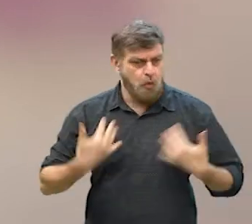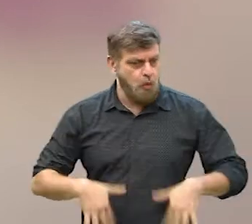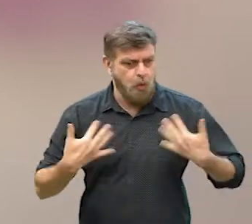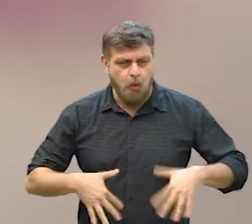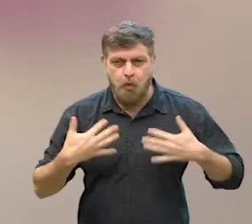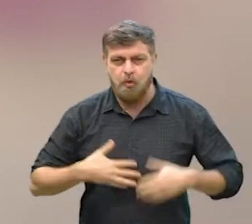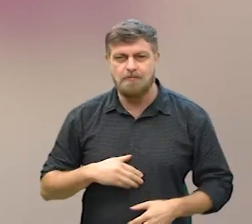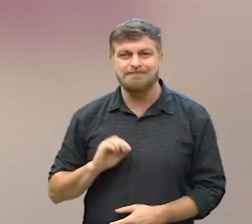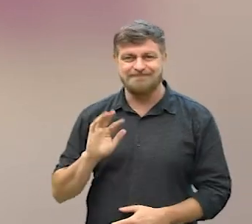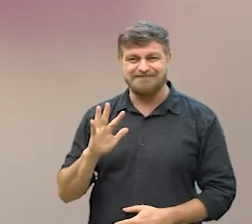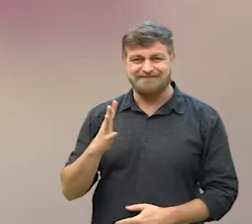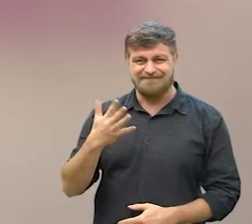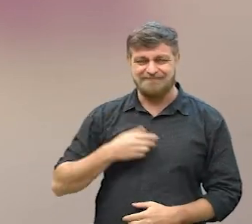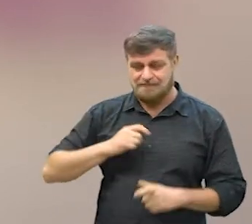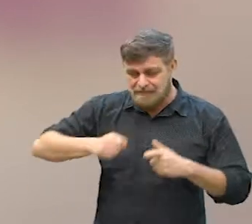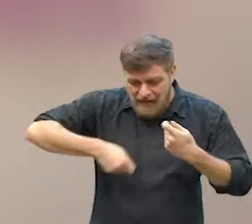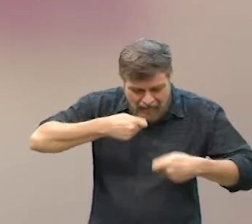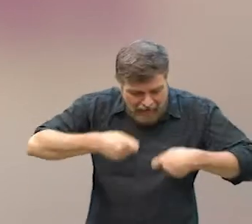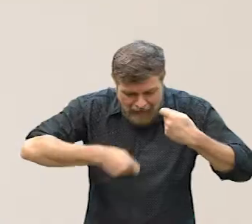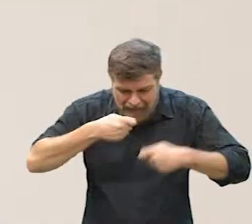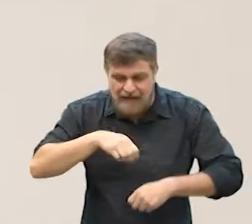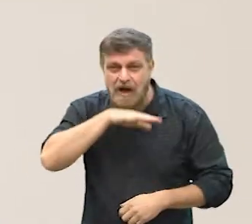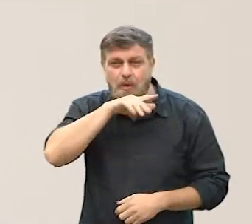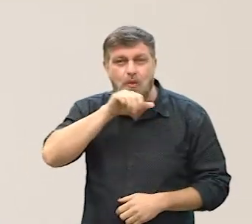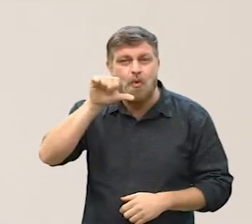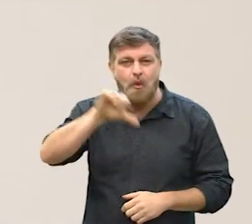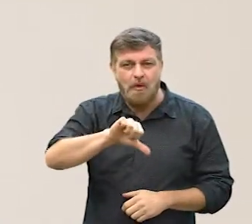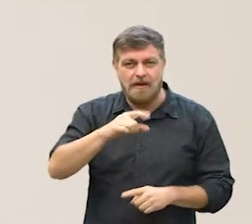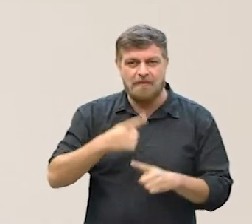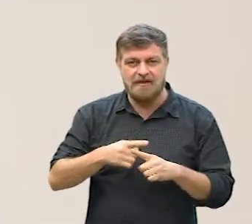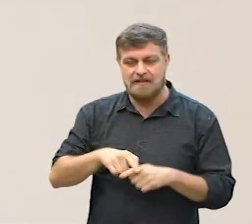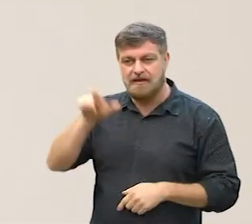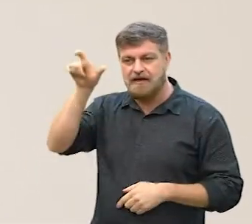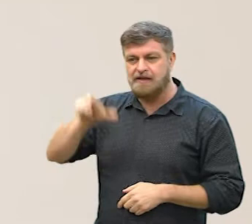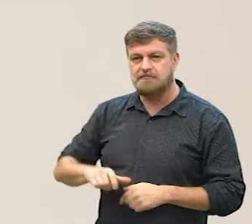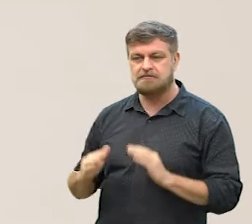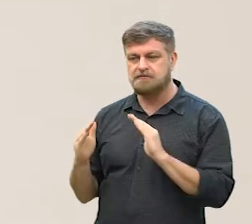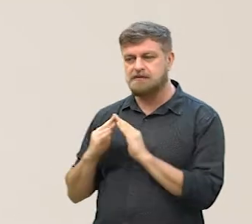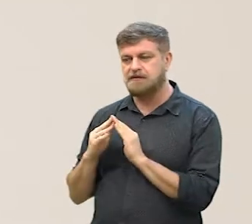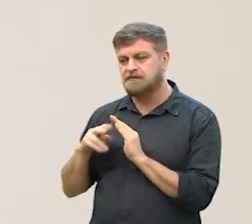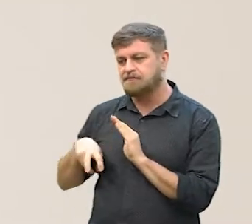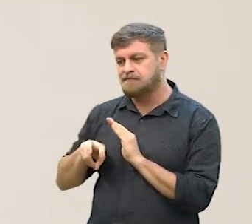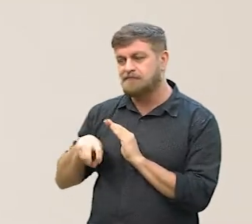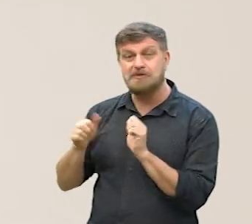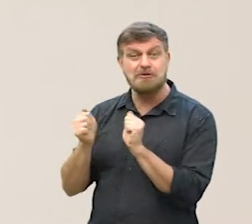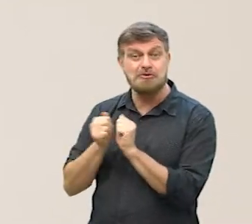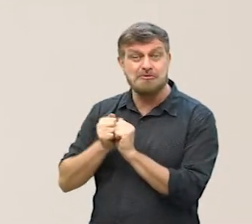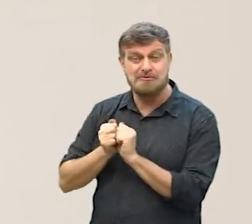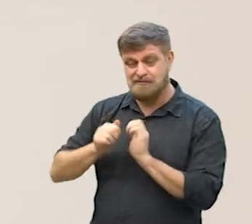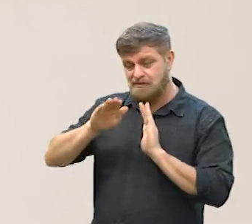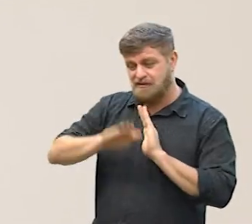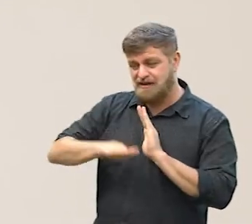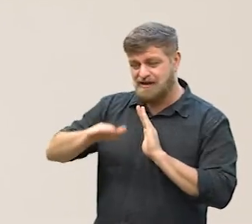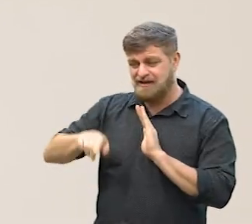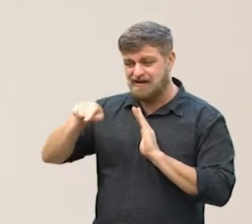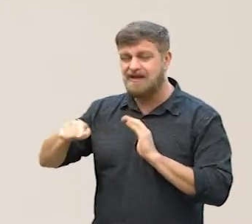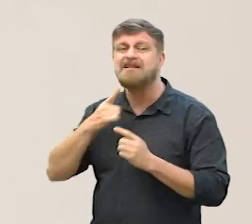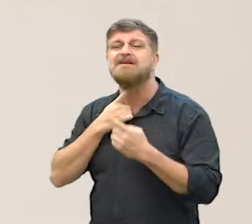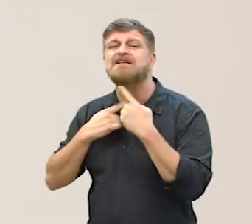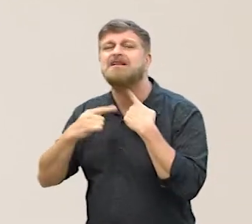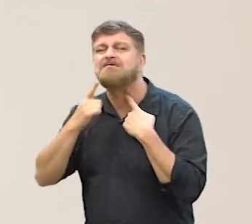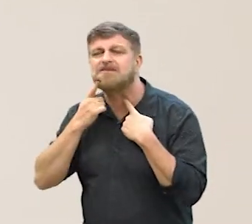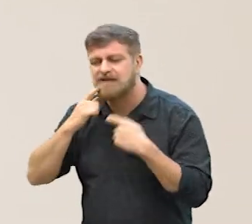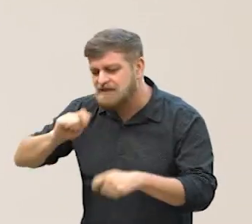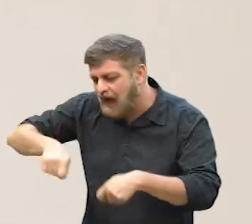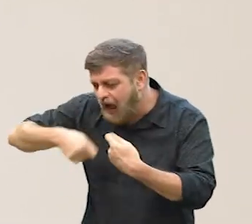desequilíbrio disso pode ocorrer sim uma má alimentação, porque a pessoa fica em casa, principalmente com criança. A criança ou ela quer